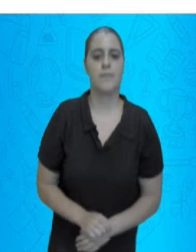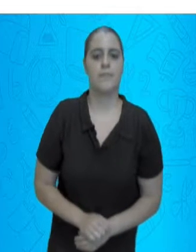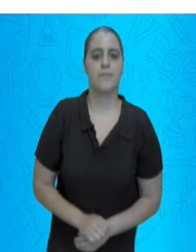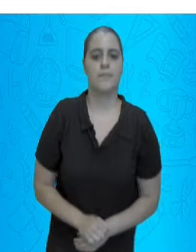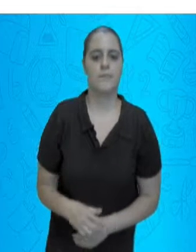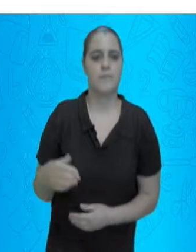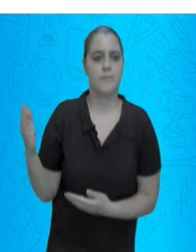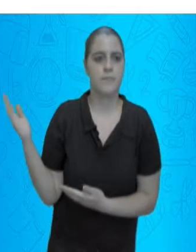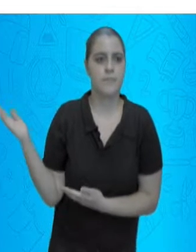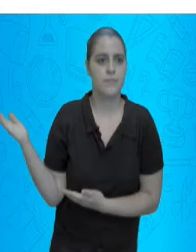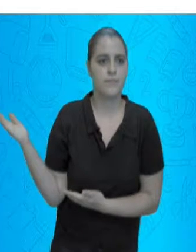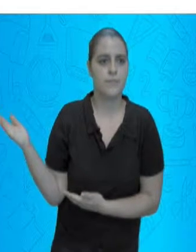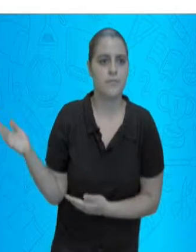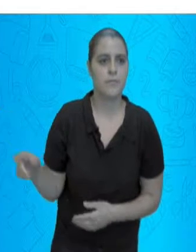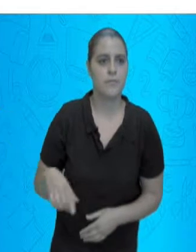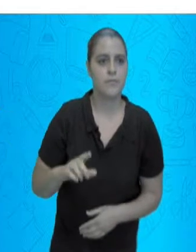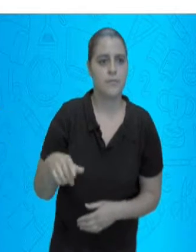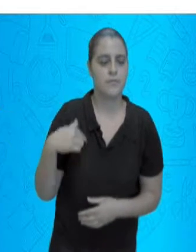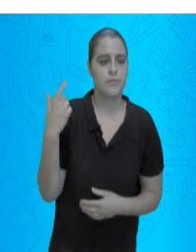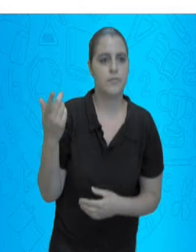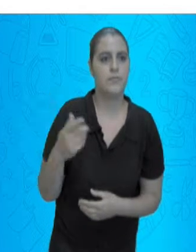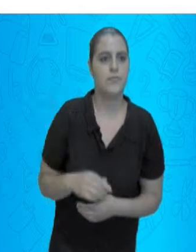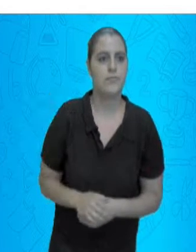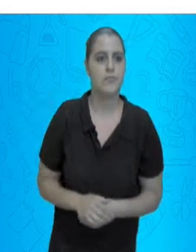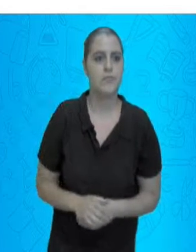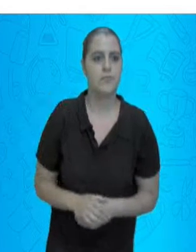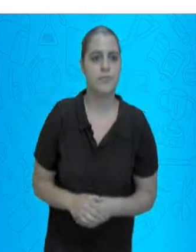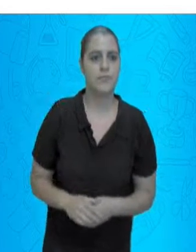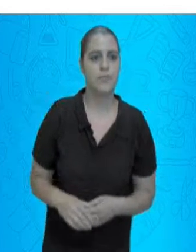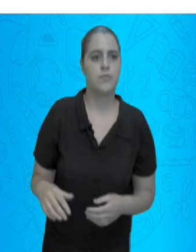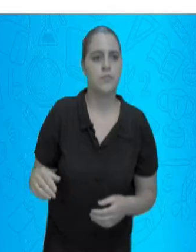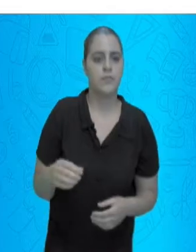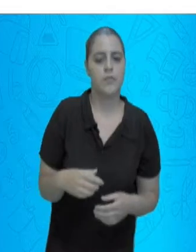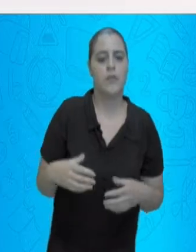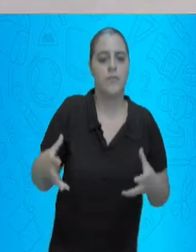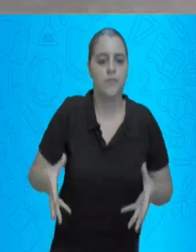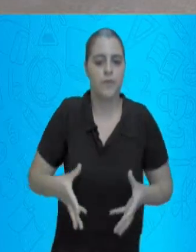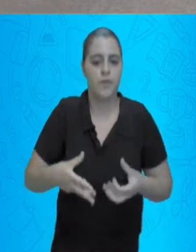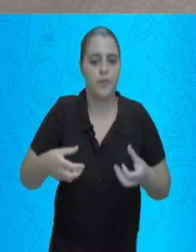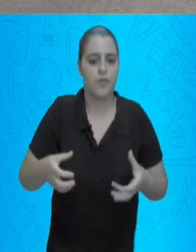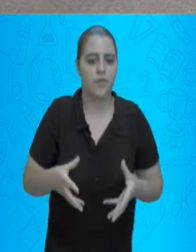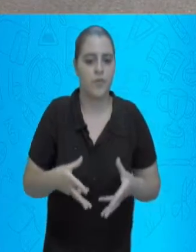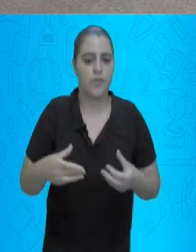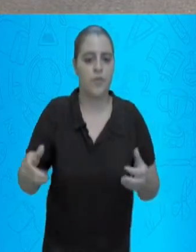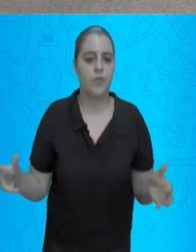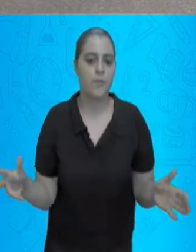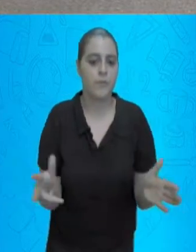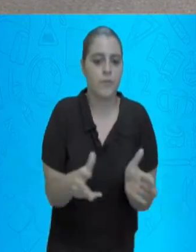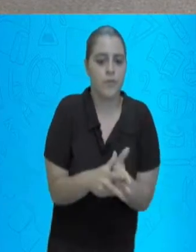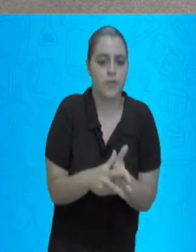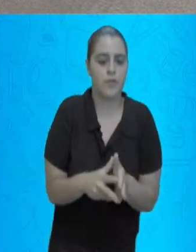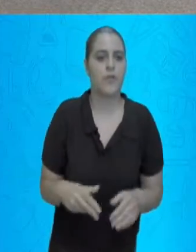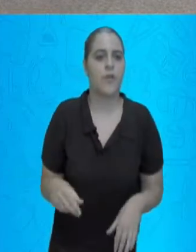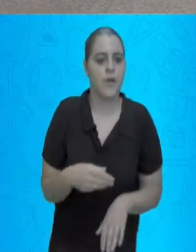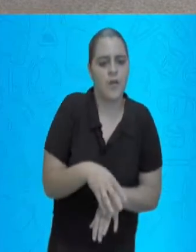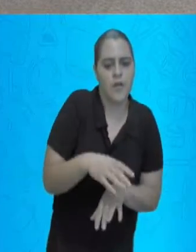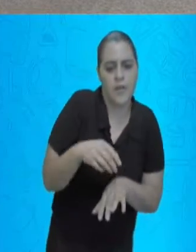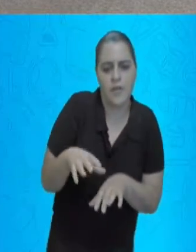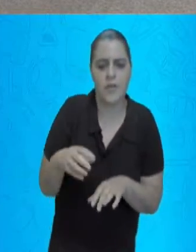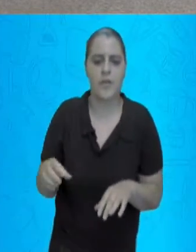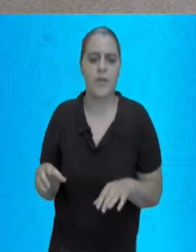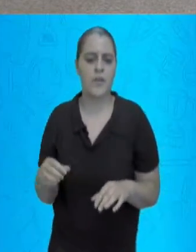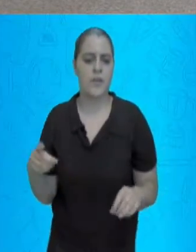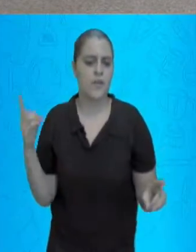Inglaterra. E na última imagem é um vegetal fossilizado, também encontrado aqui no